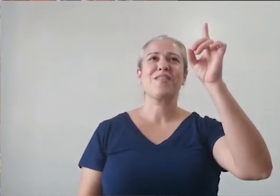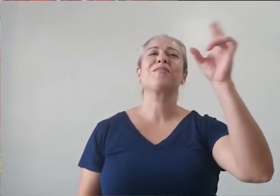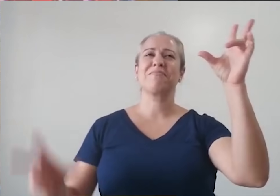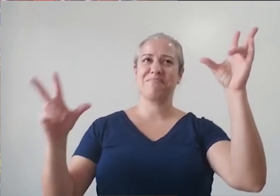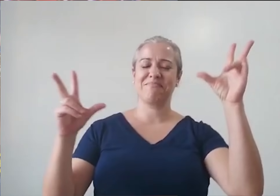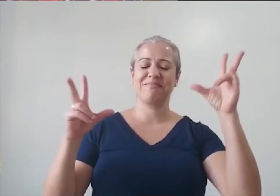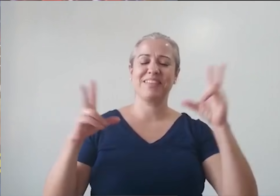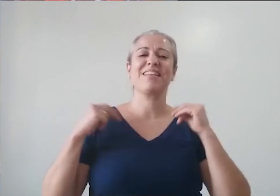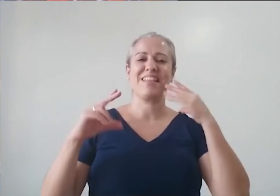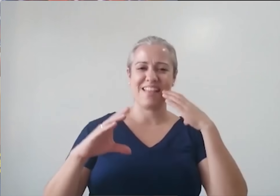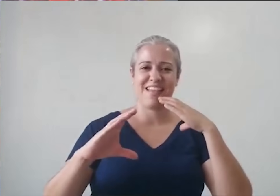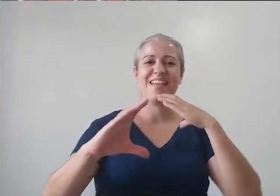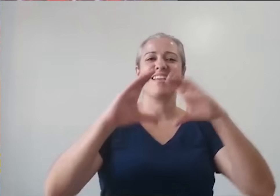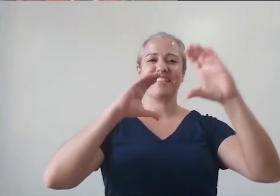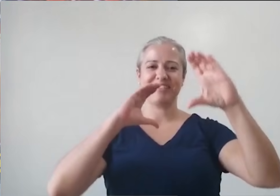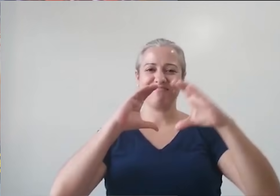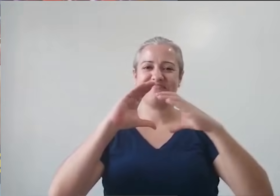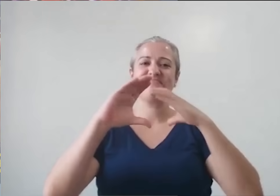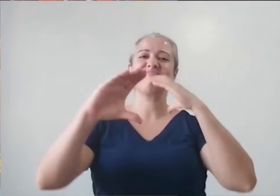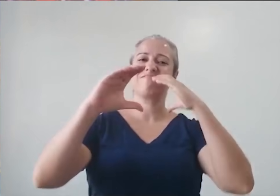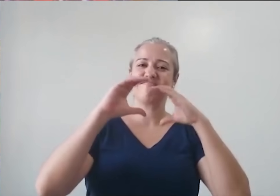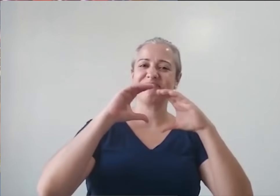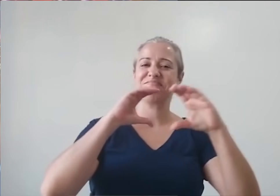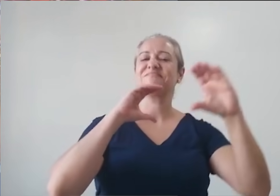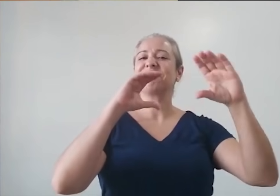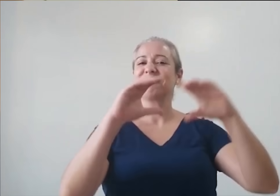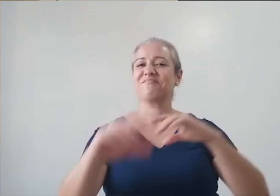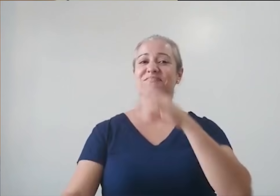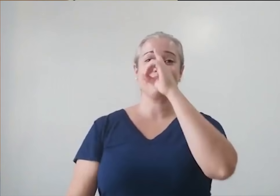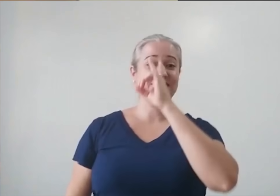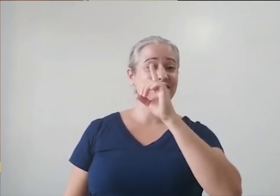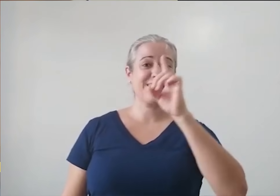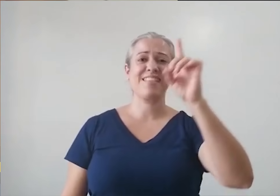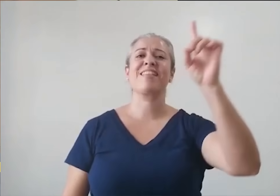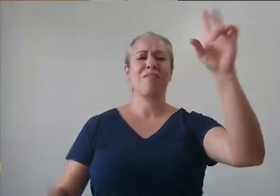Digno dessa canção, só tu és, Senhor.